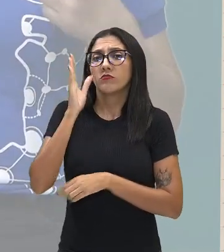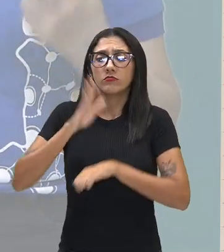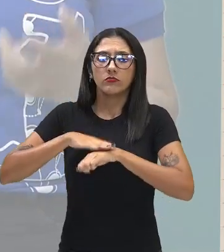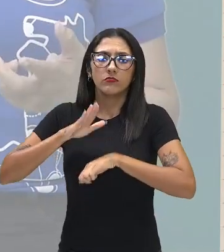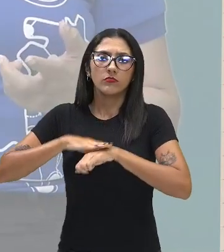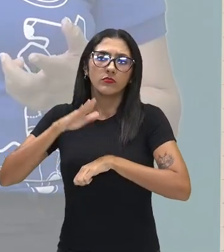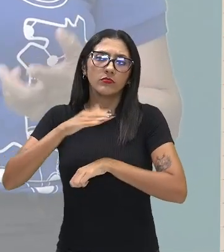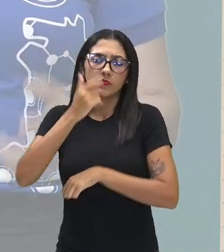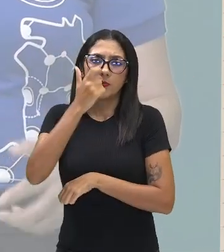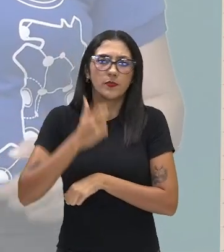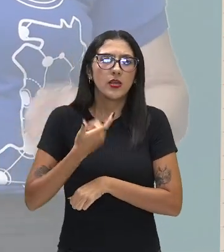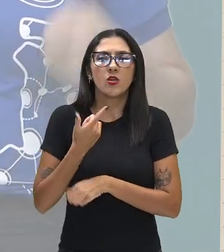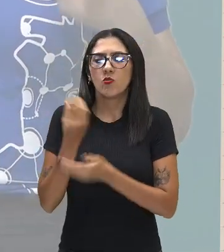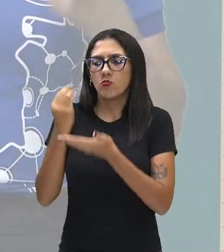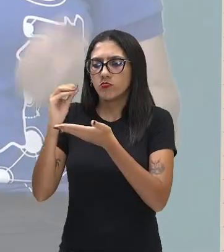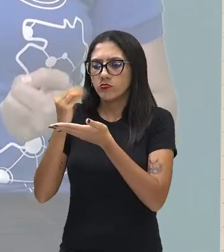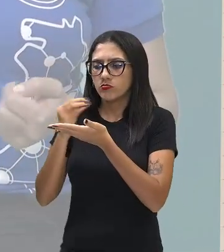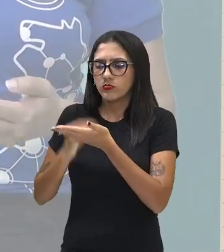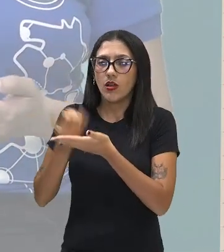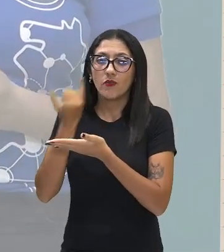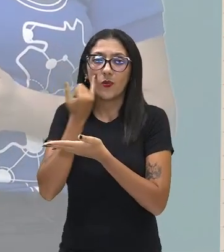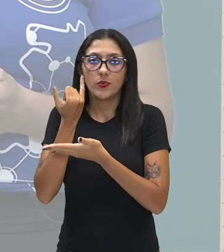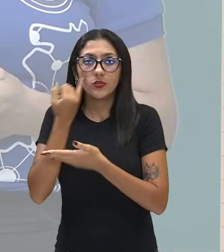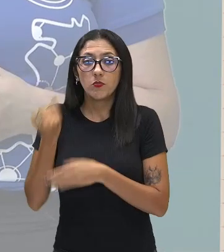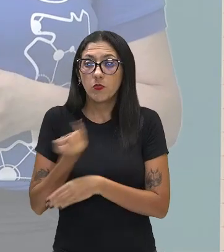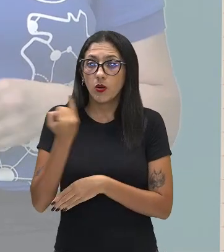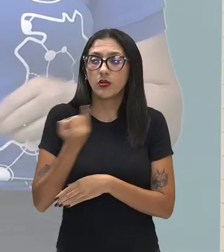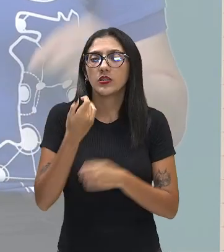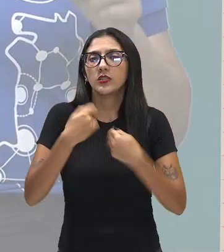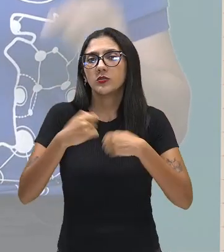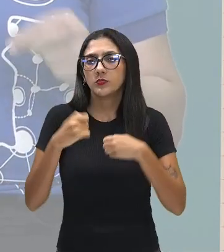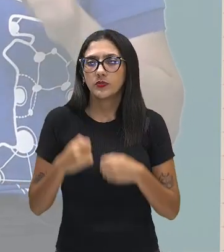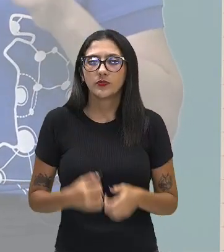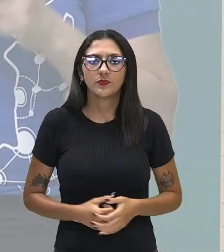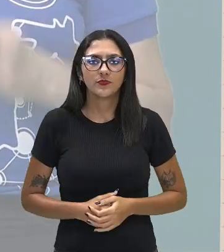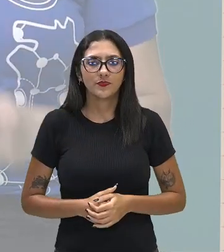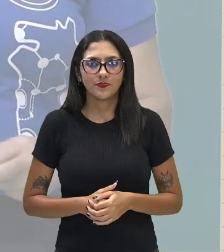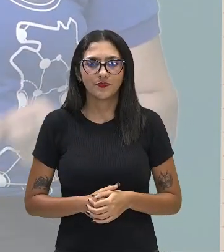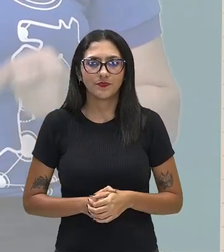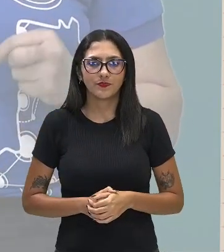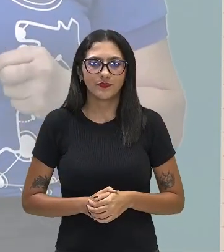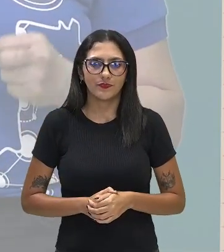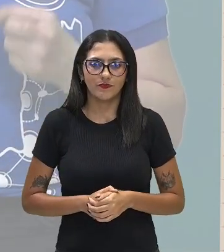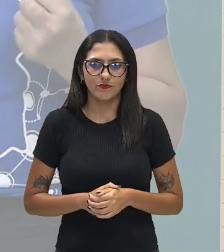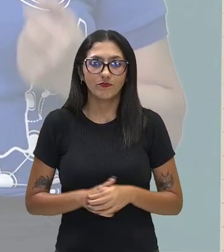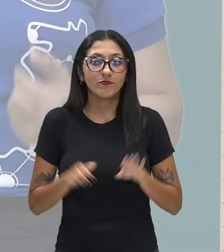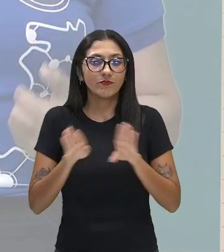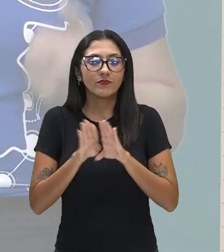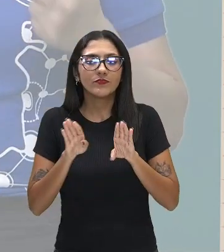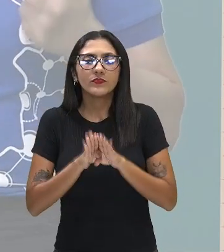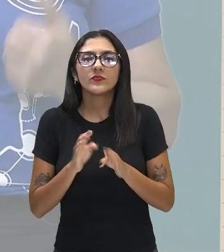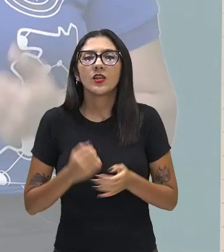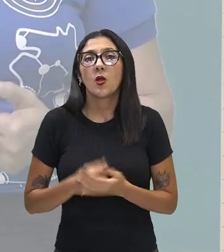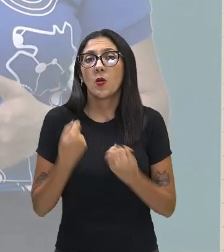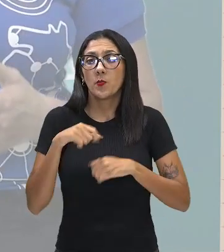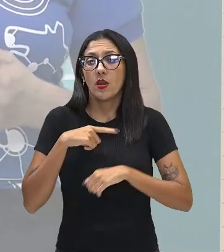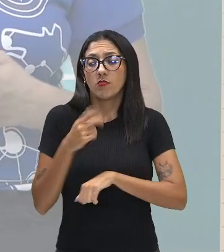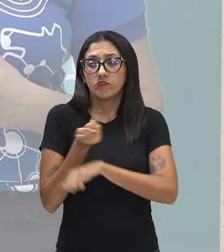que me interessa, né, o que eu vou precisar. Procurar a melhor forma de apresentar